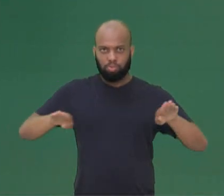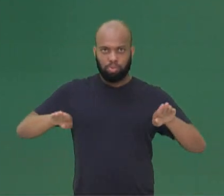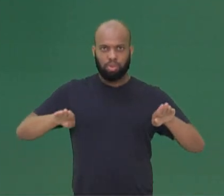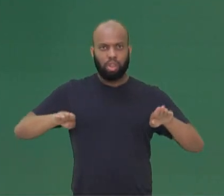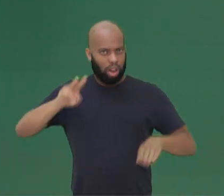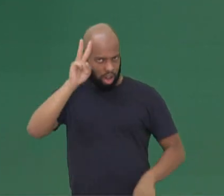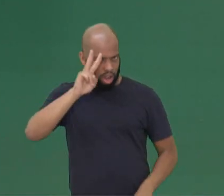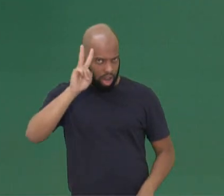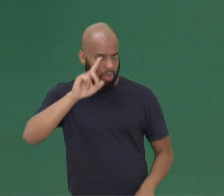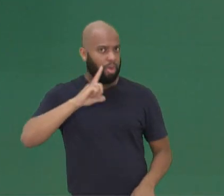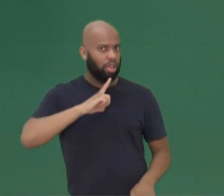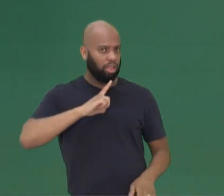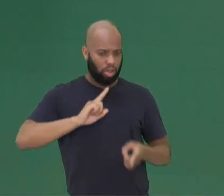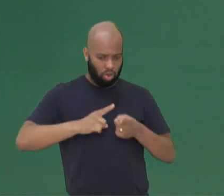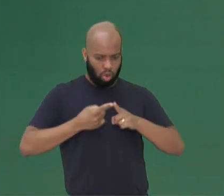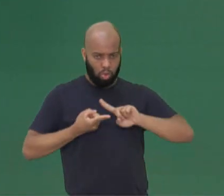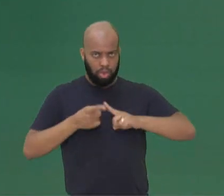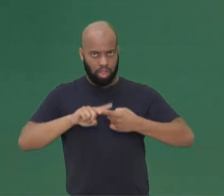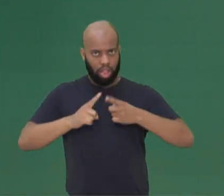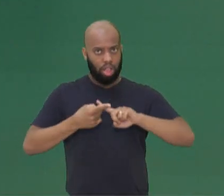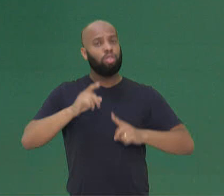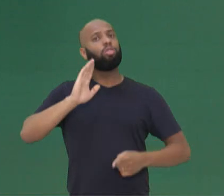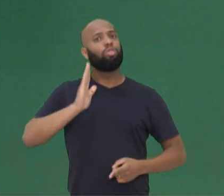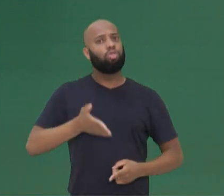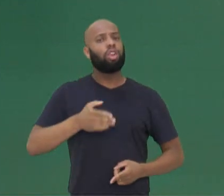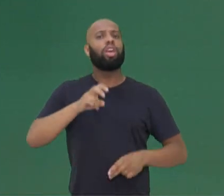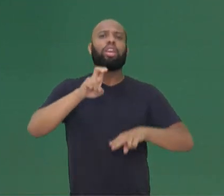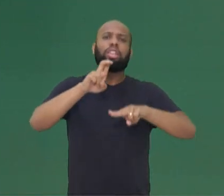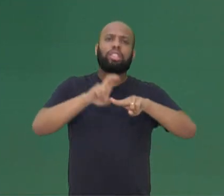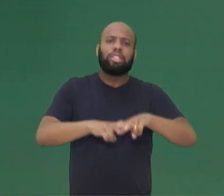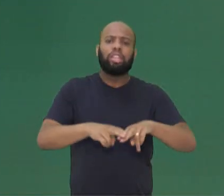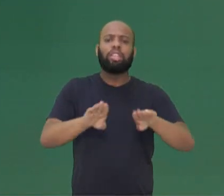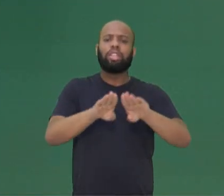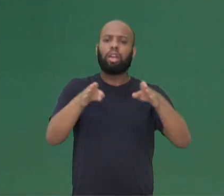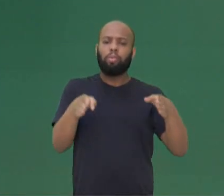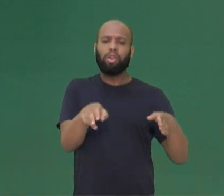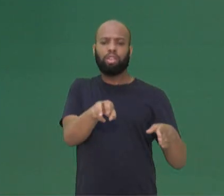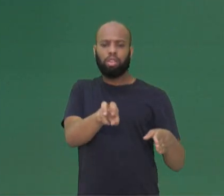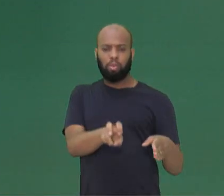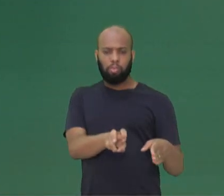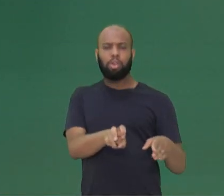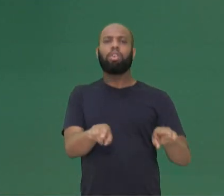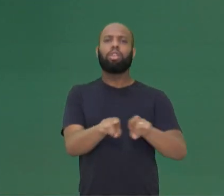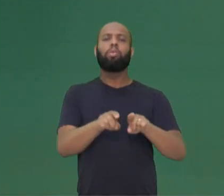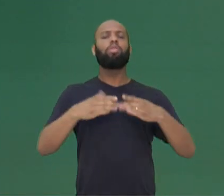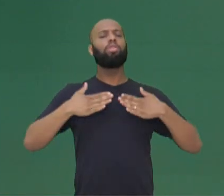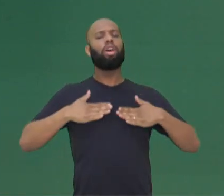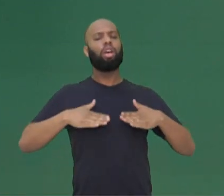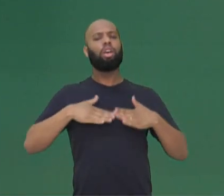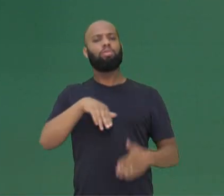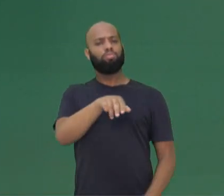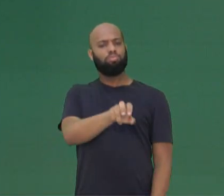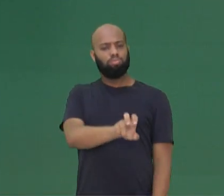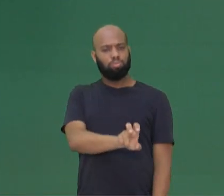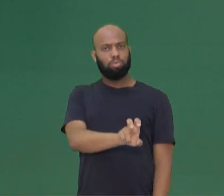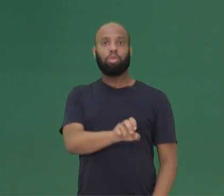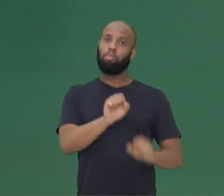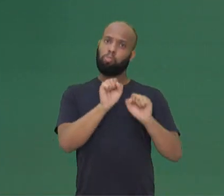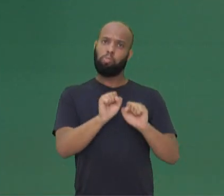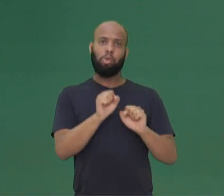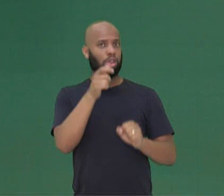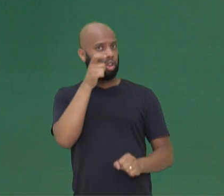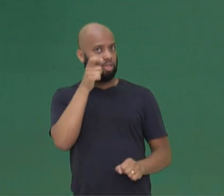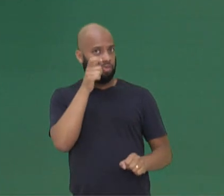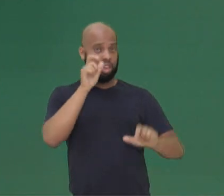você estudar, uma mesa, uma escrivaninha. Não importa se você está assistindo essa aula na televisão, no canal aberto, ou